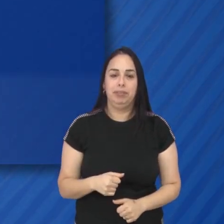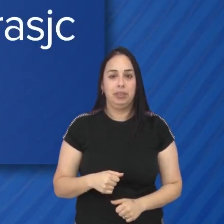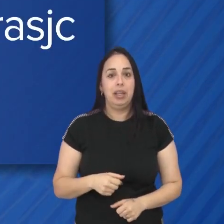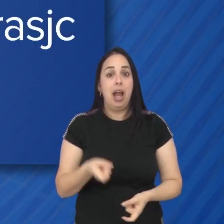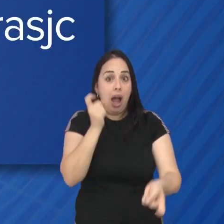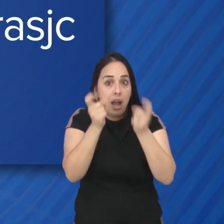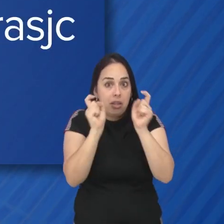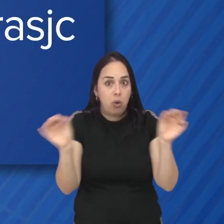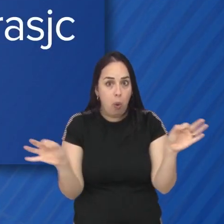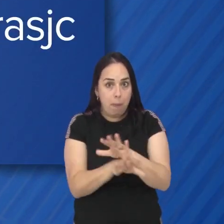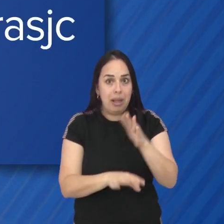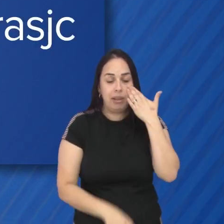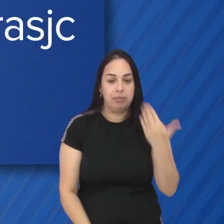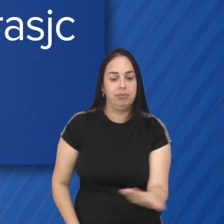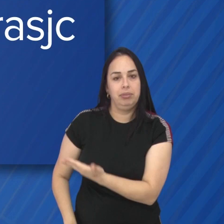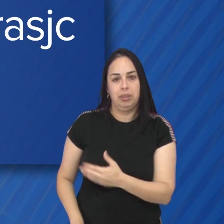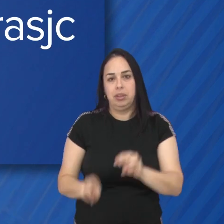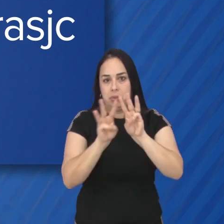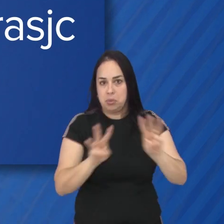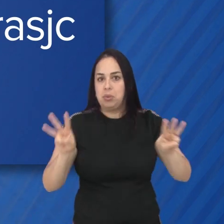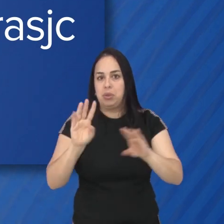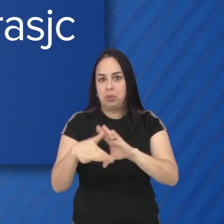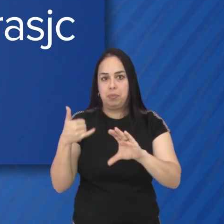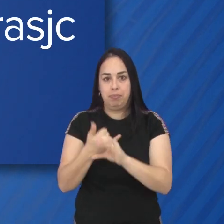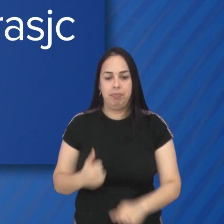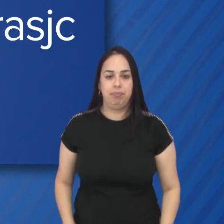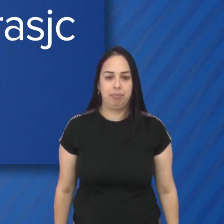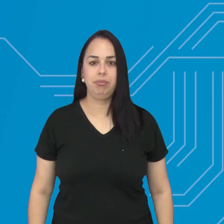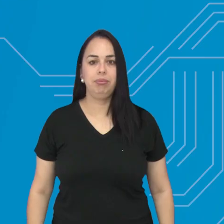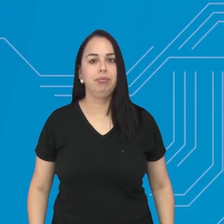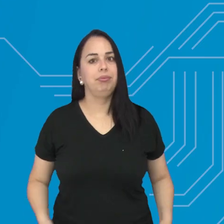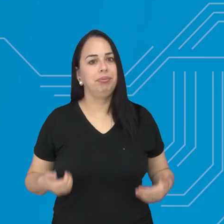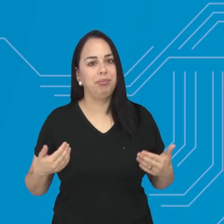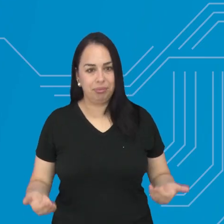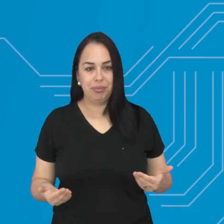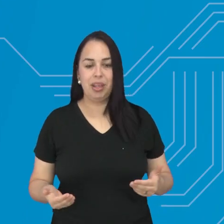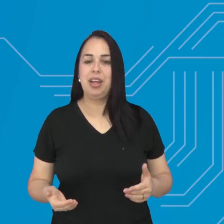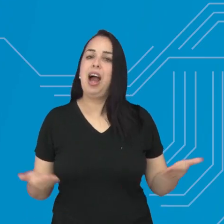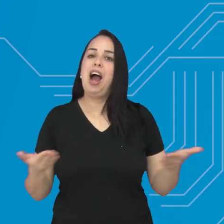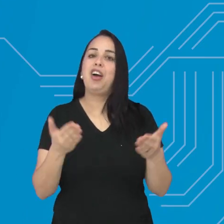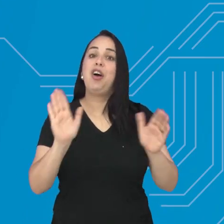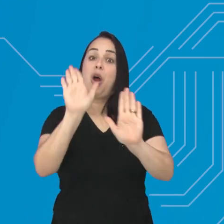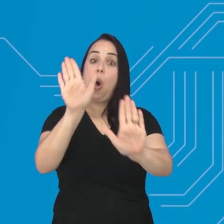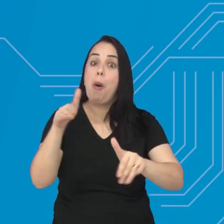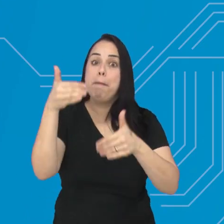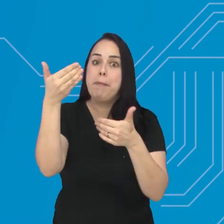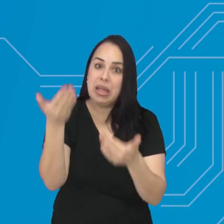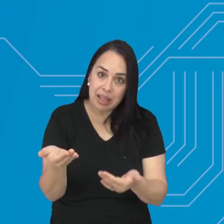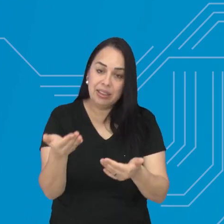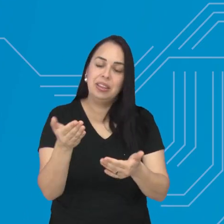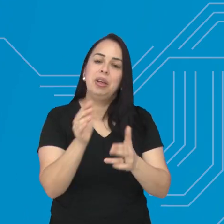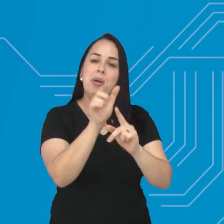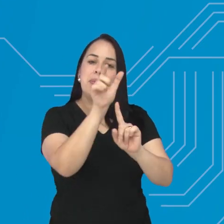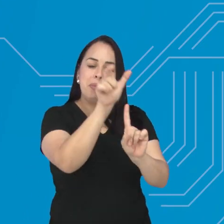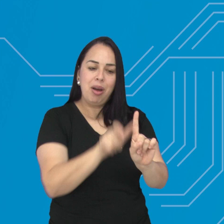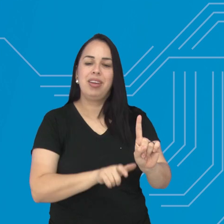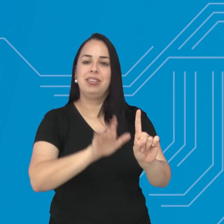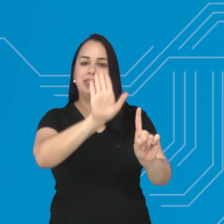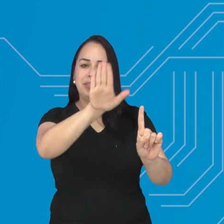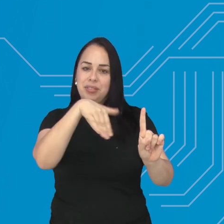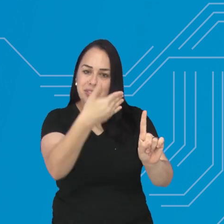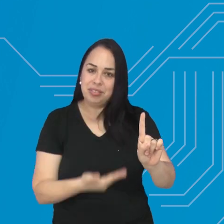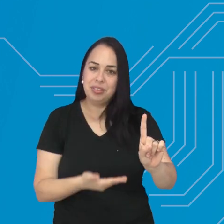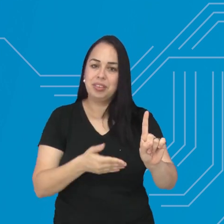A sessão na íntegra você confere no nosso canal do YouTube. E falando agora de homenagens, a Câmara concedeu o título